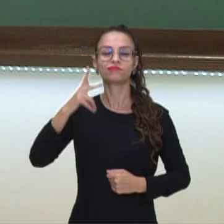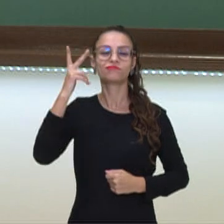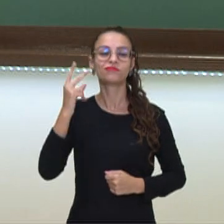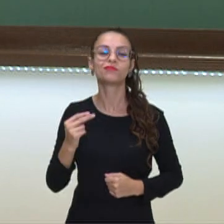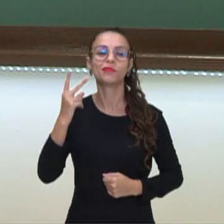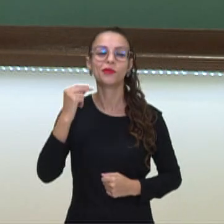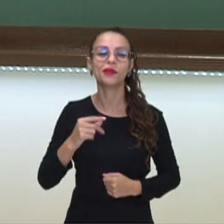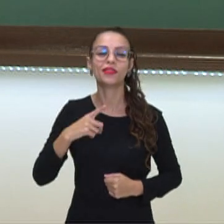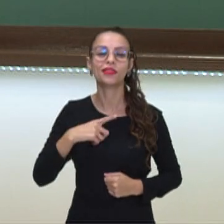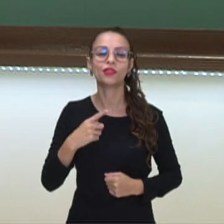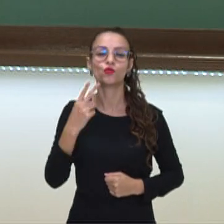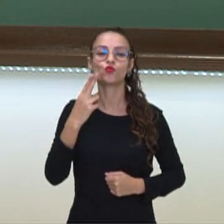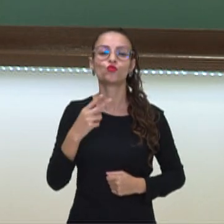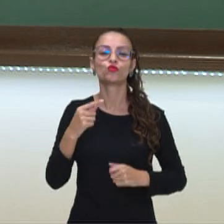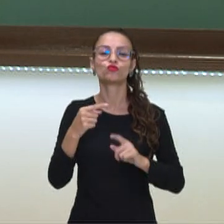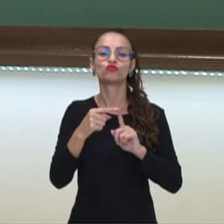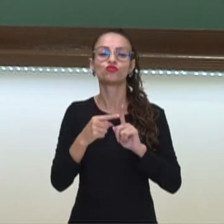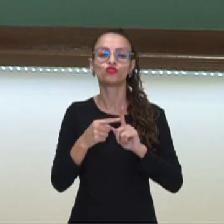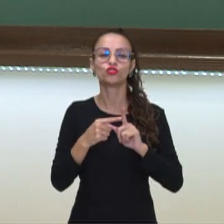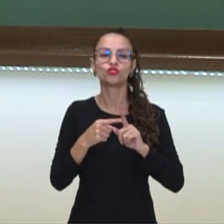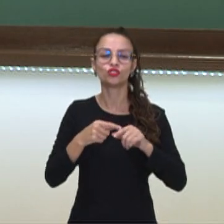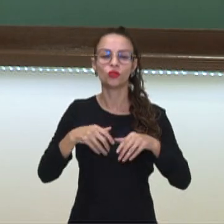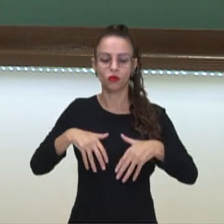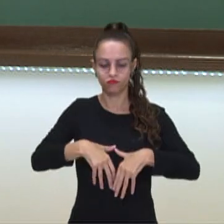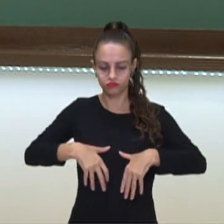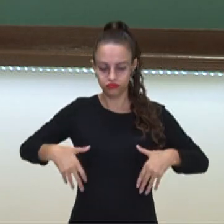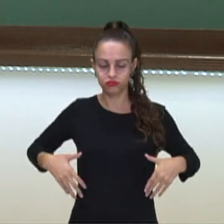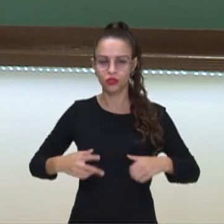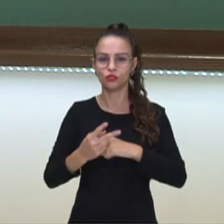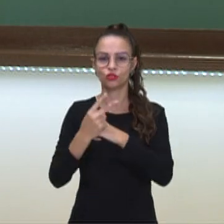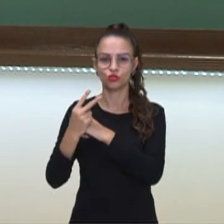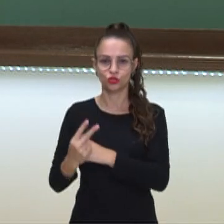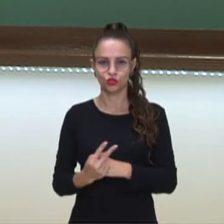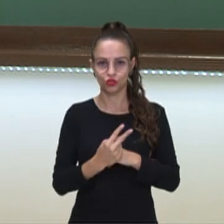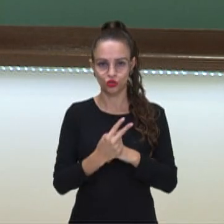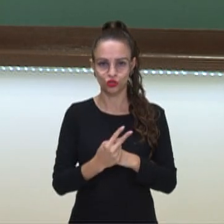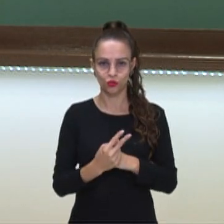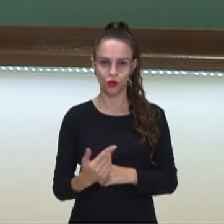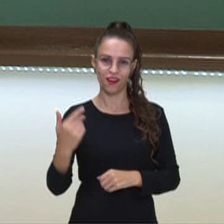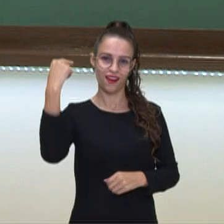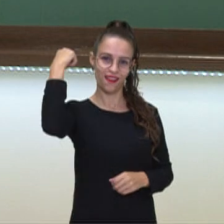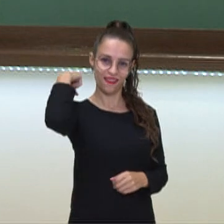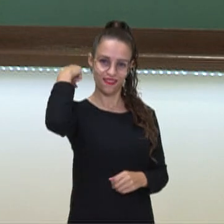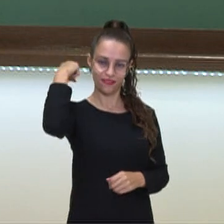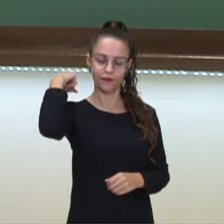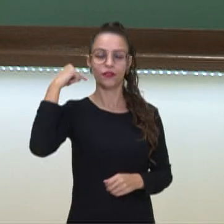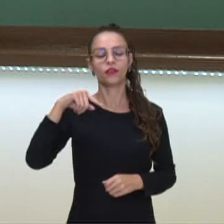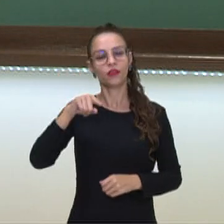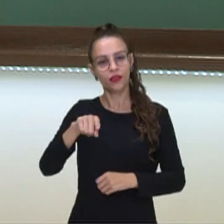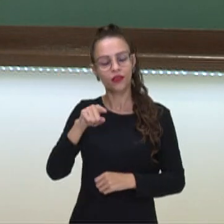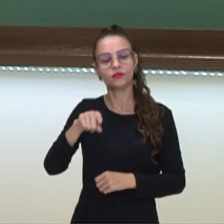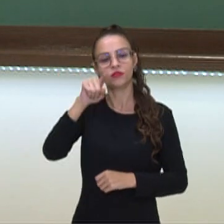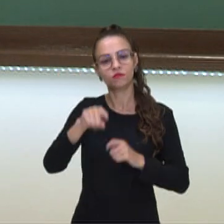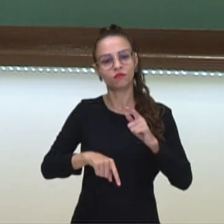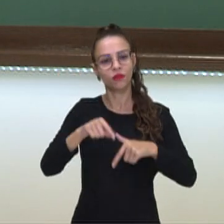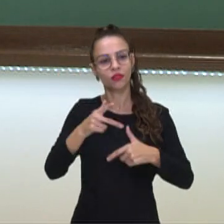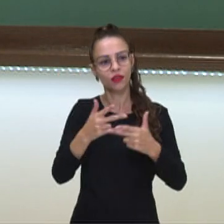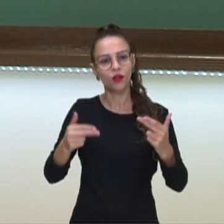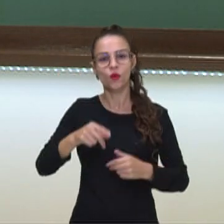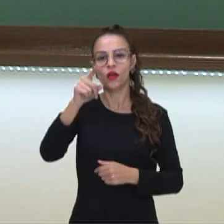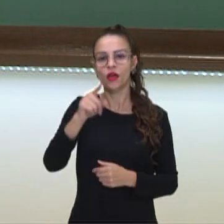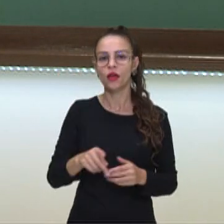estão usando um tipo de suporte com um equipamento eletrônico que fica nas costas? Aquele equipamento é responsável